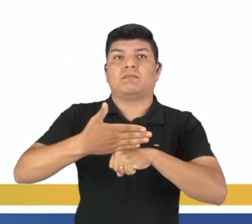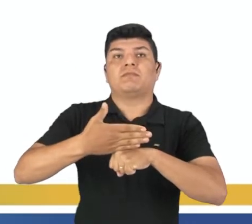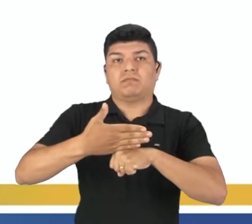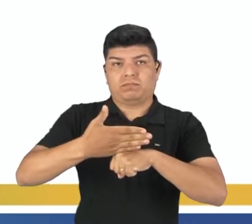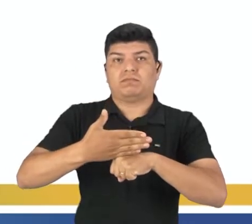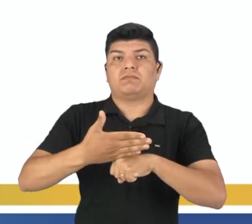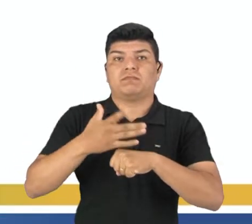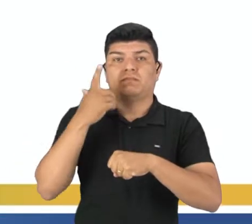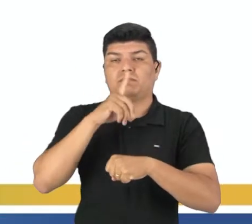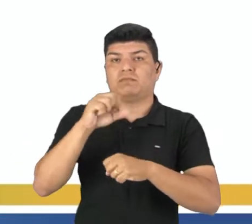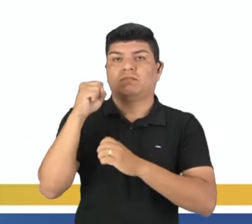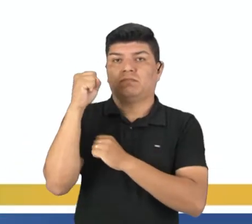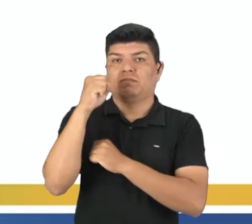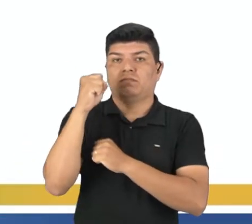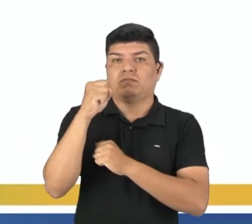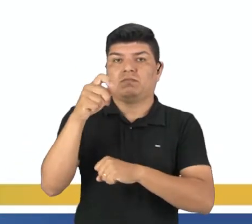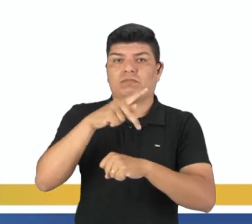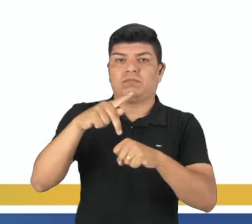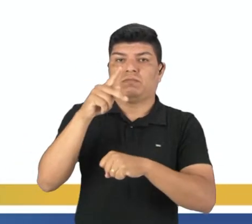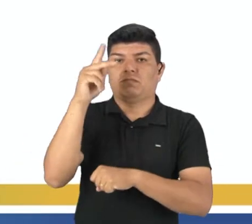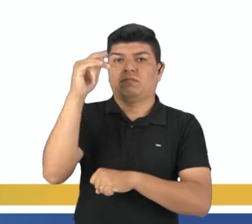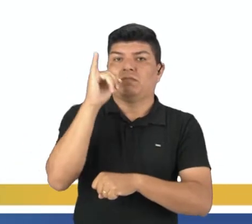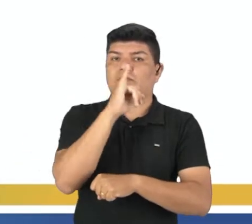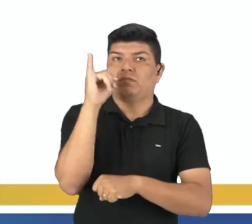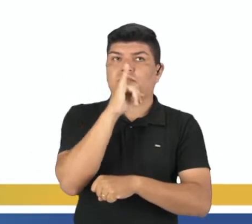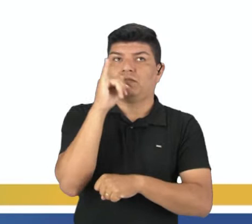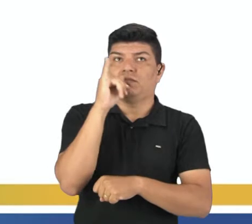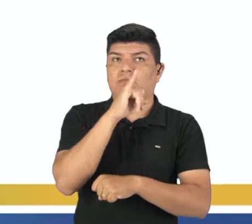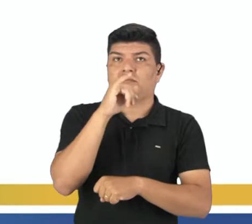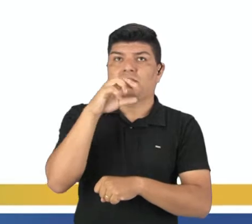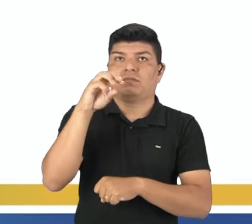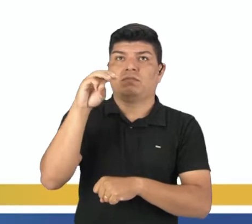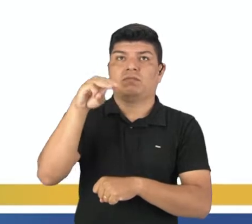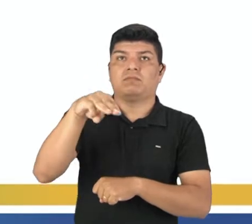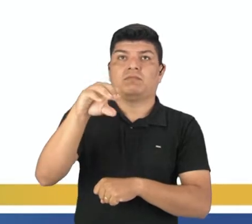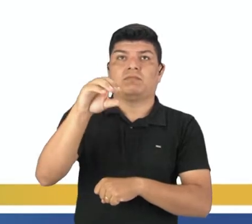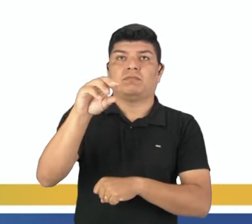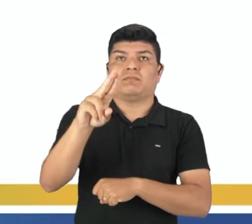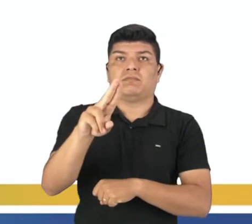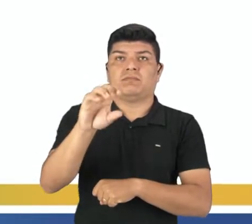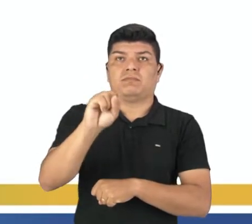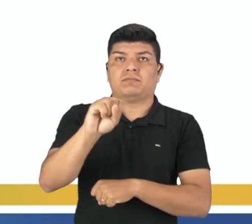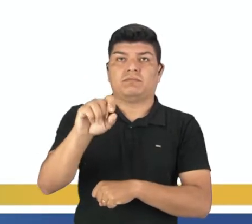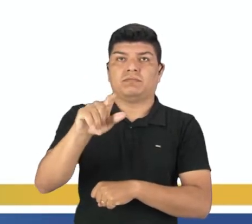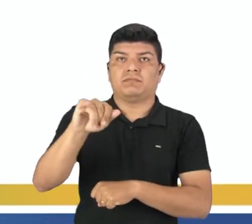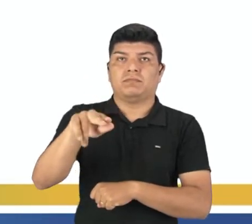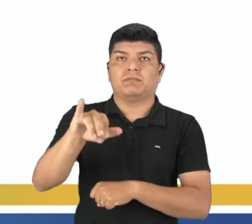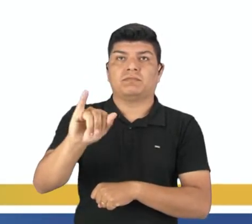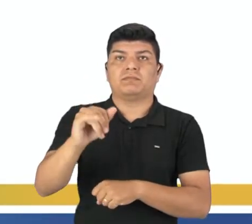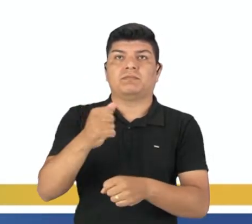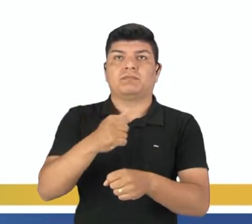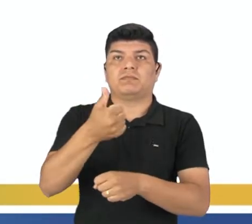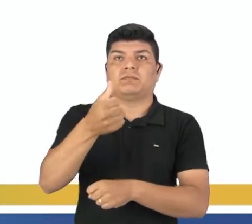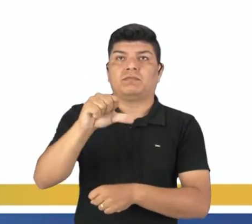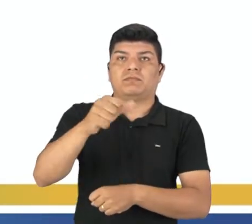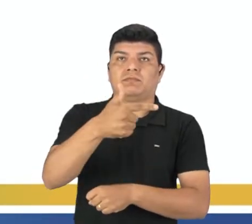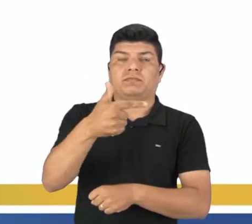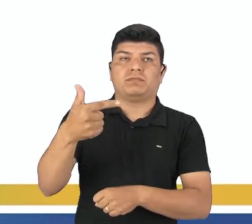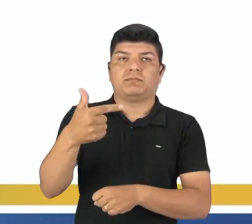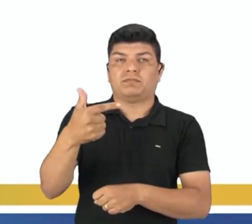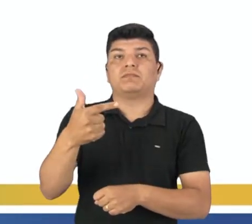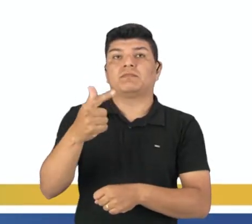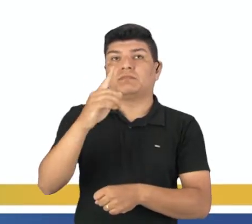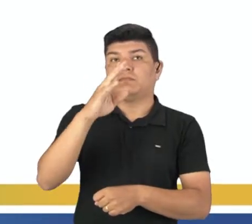fascistas ganham força na Itália sob a liderança de Benito Mussolini. Em 1922, ocorre a Marcha sobre Roma